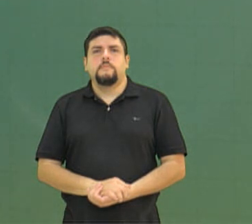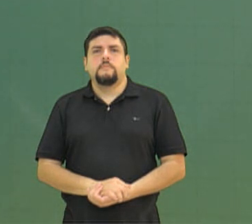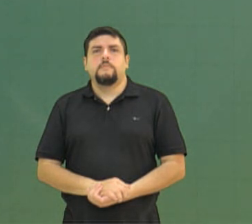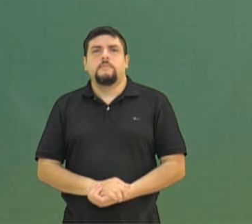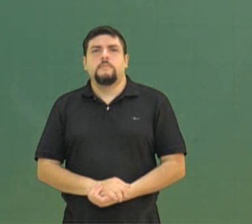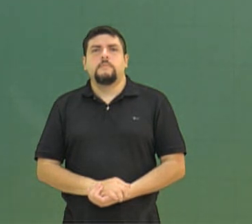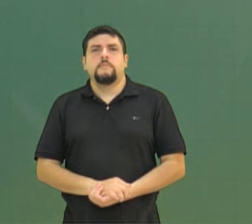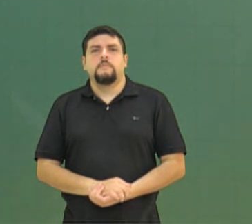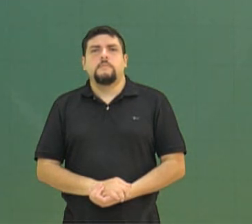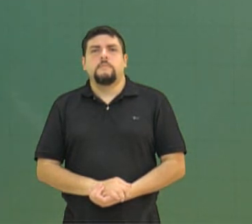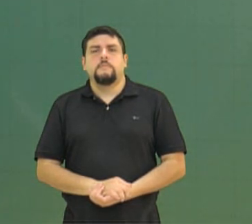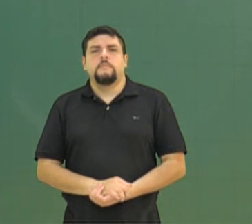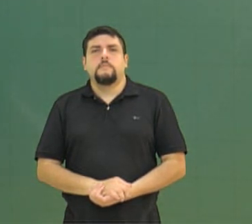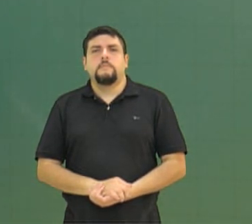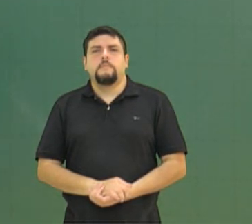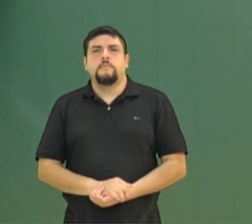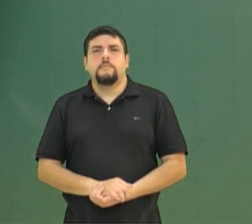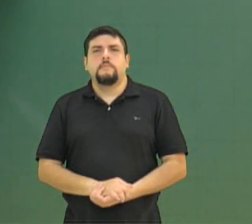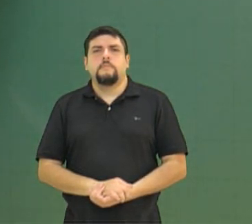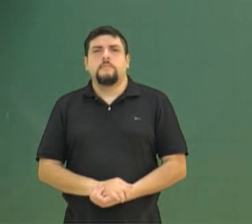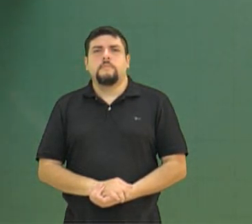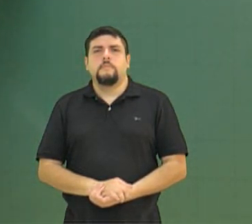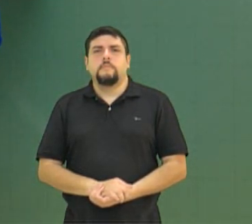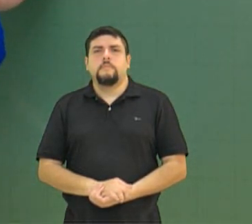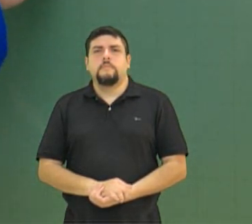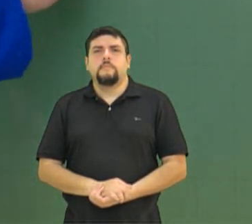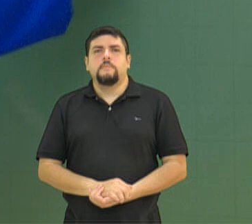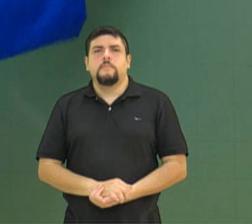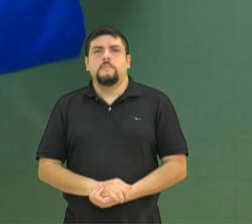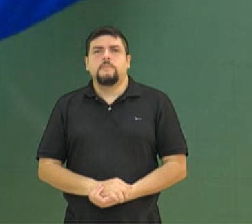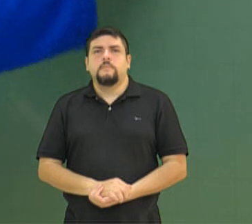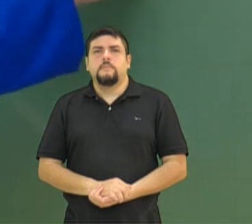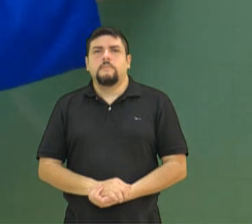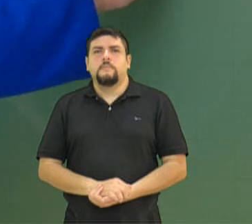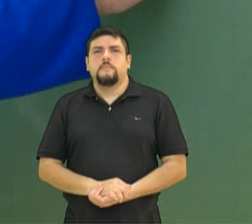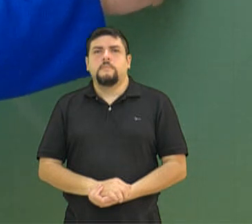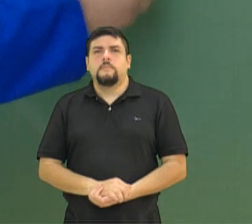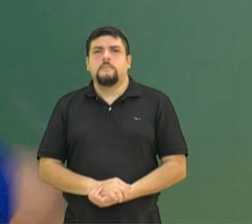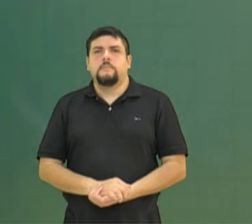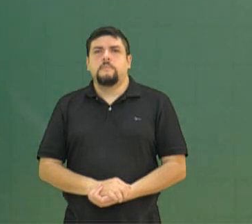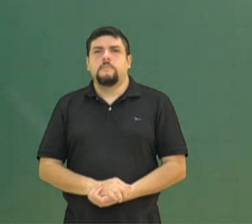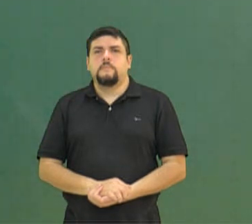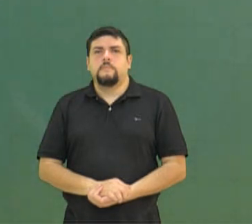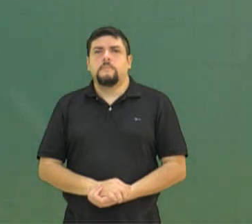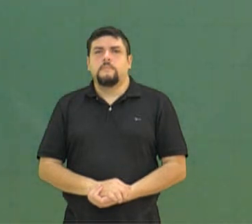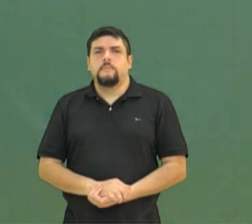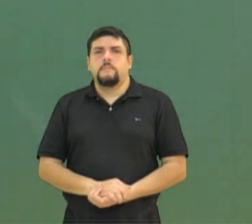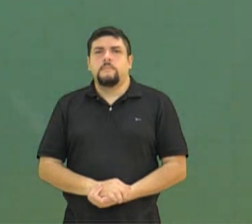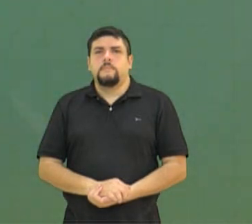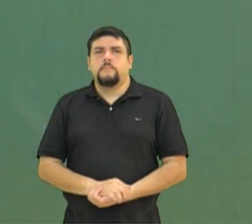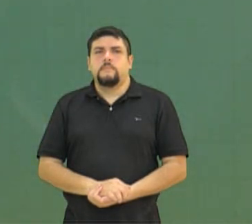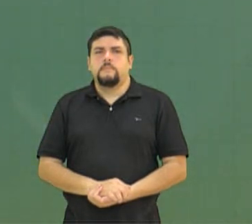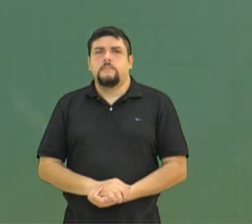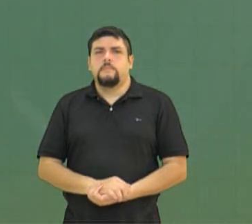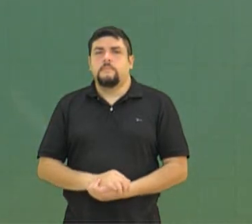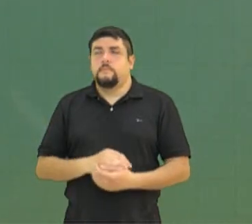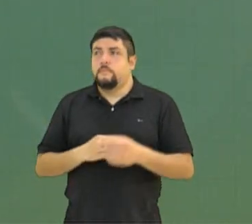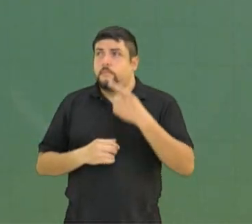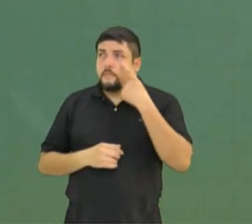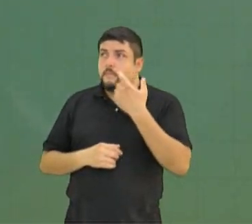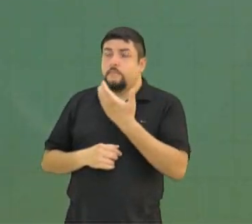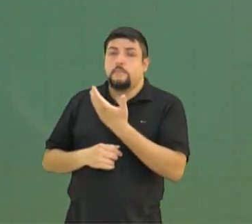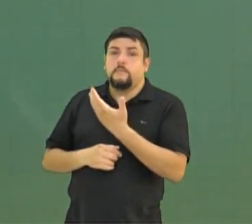pentano. Ah, professor, eu acho que vai ter. Cuidado. Mas eu acho, professor, cuidado. Ah, professor, não